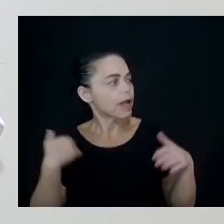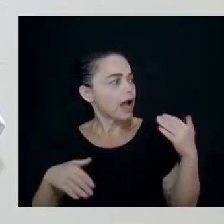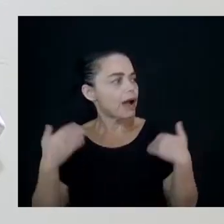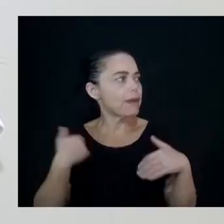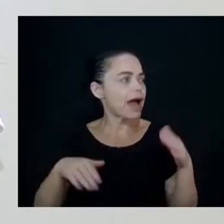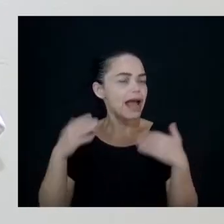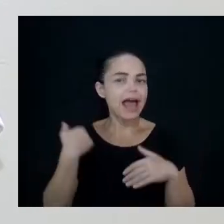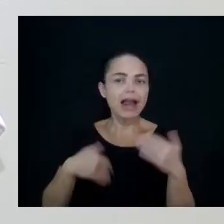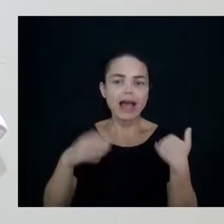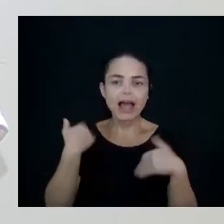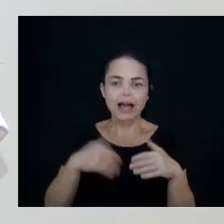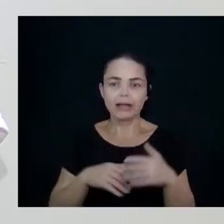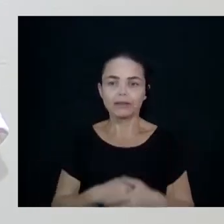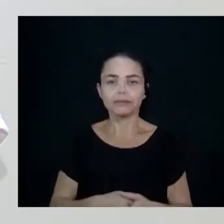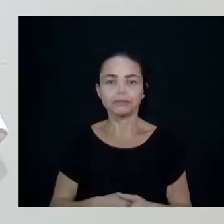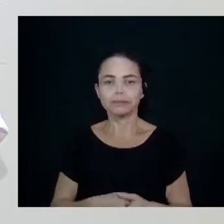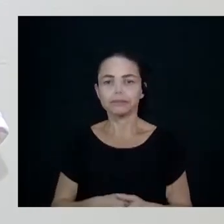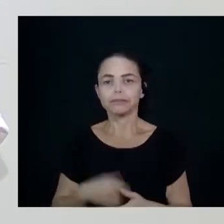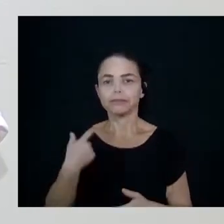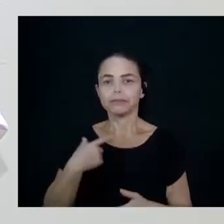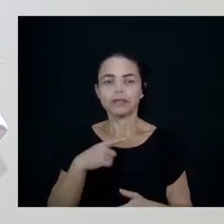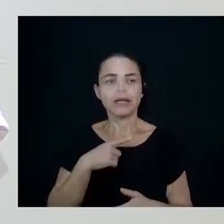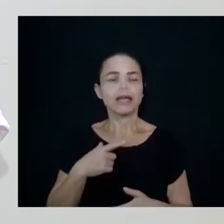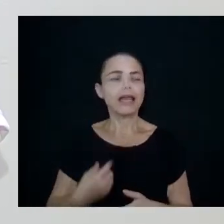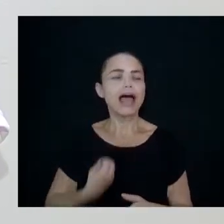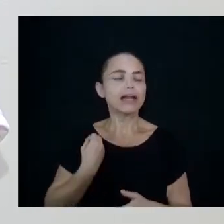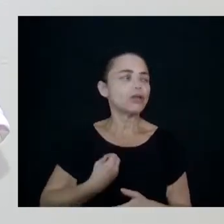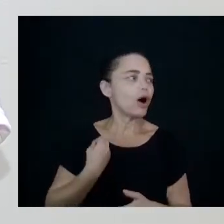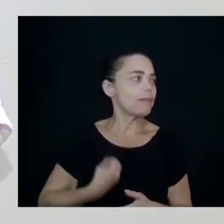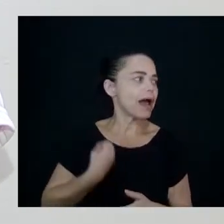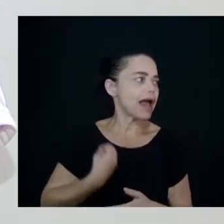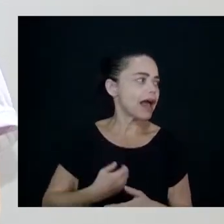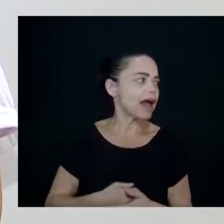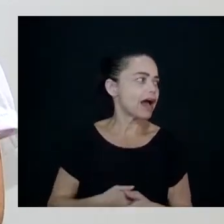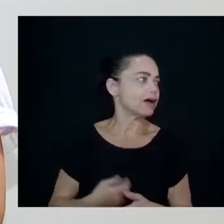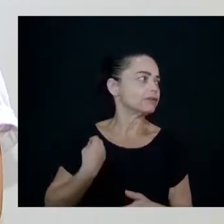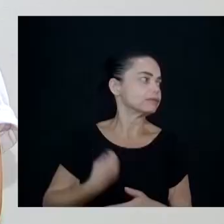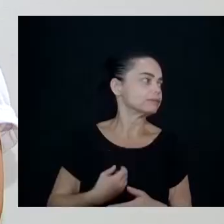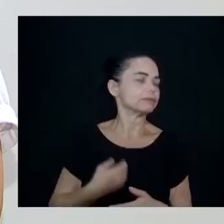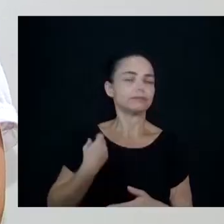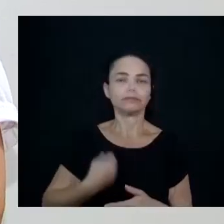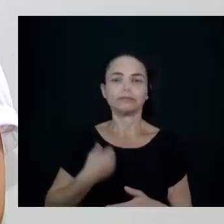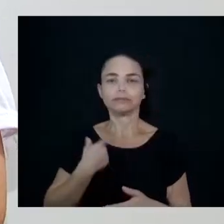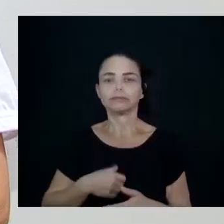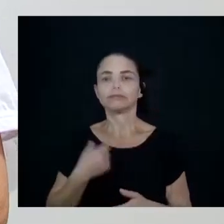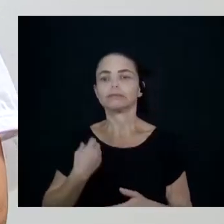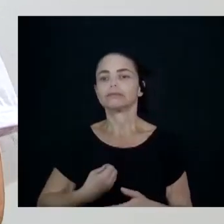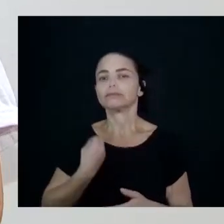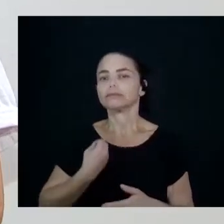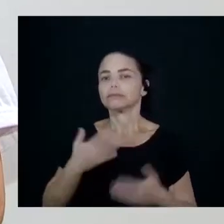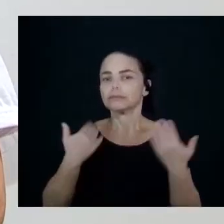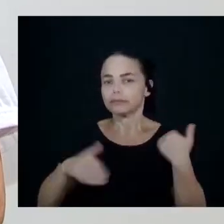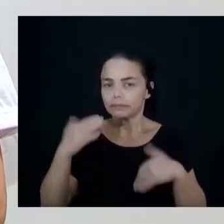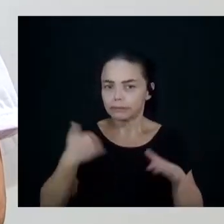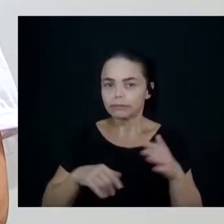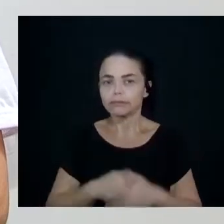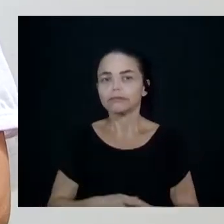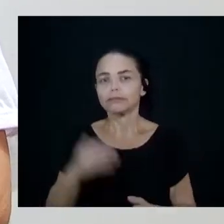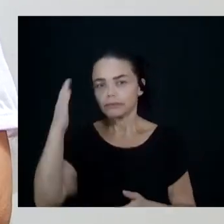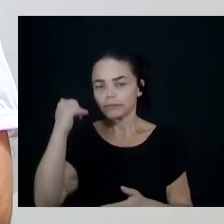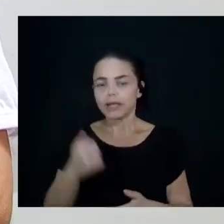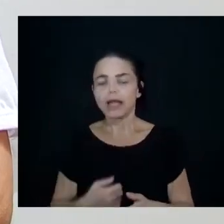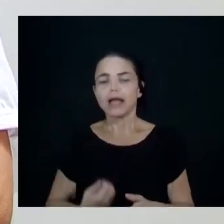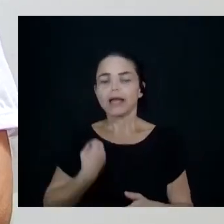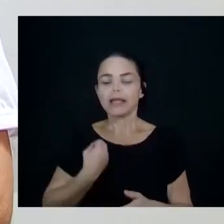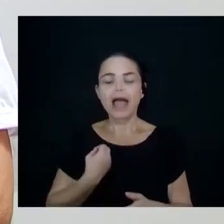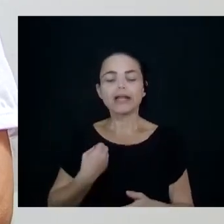filho. E eu vi que as mães às vezes não tinham tempo, não tinham interesse em procurar saber, né? Falei, quer saber? Eu vou socializar essa informação. Então